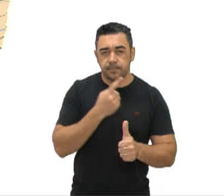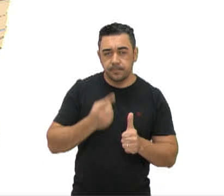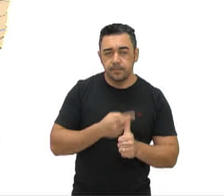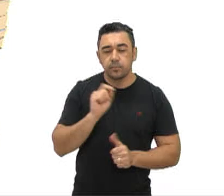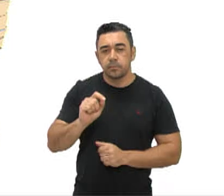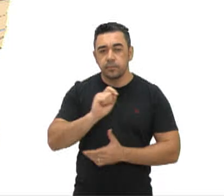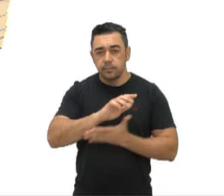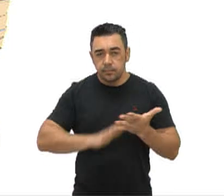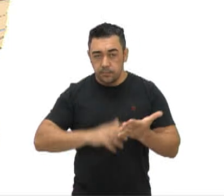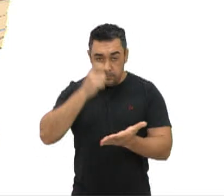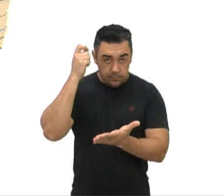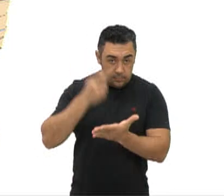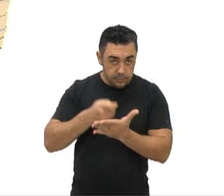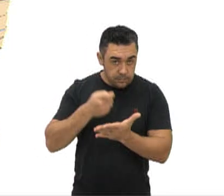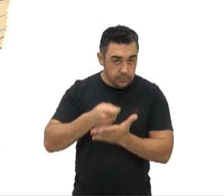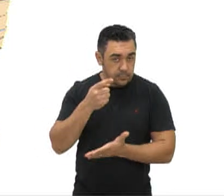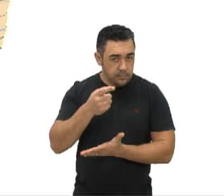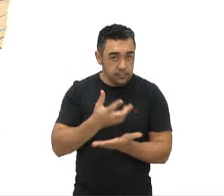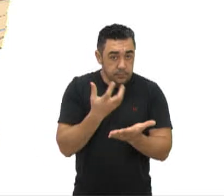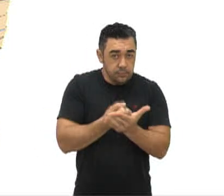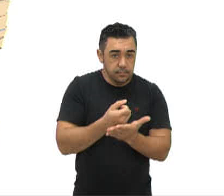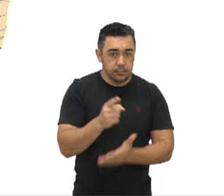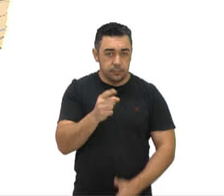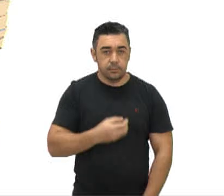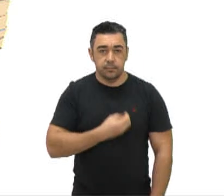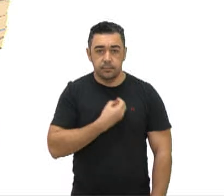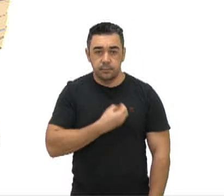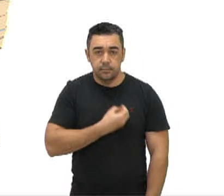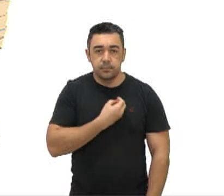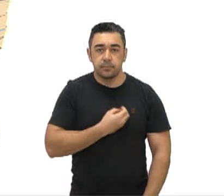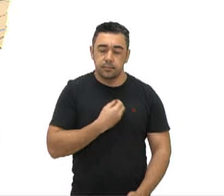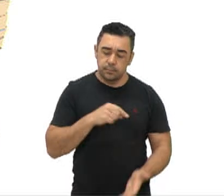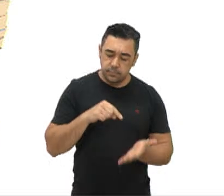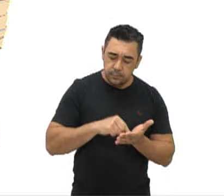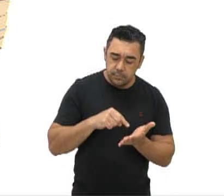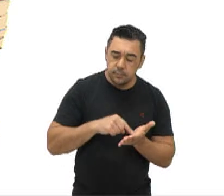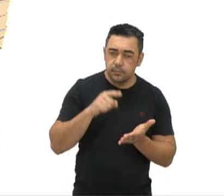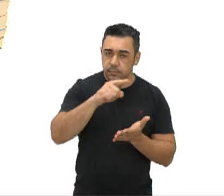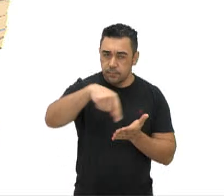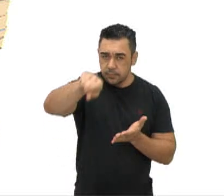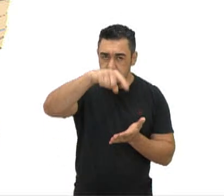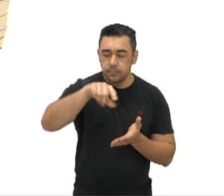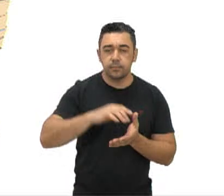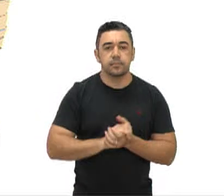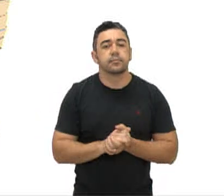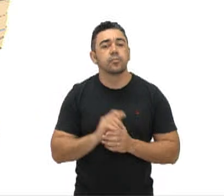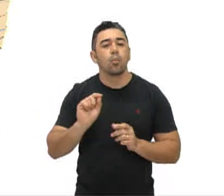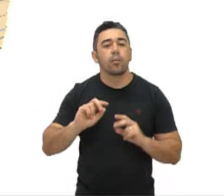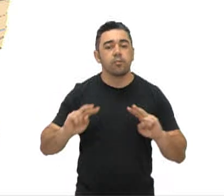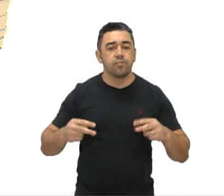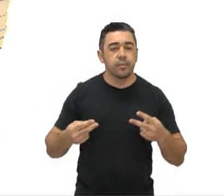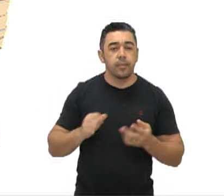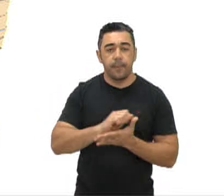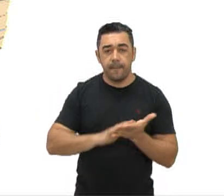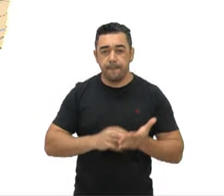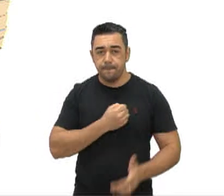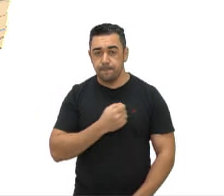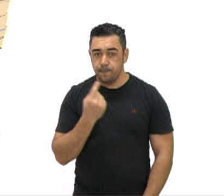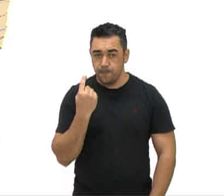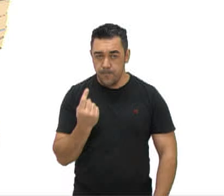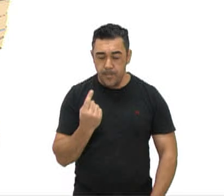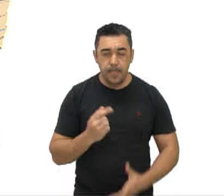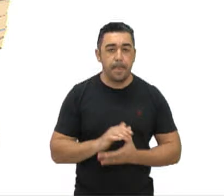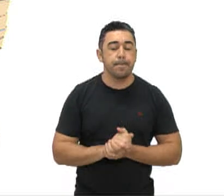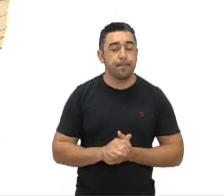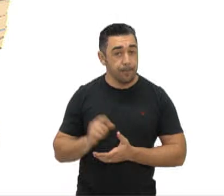sobre a atividade obrigatória. Vai contar como presença, como registro lá das presenças de vocês. O link da atividade está